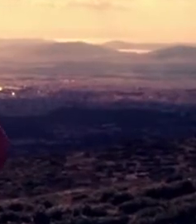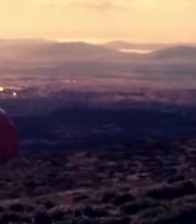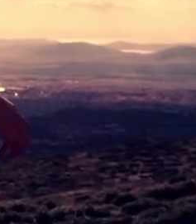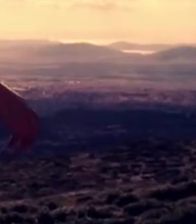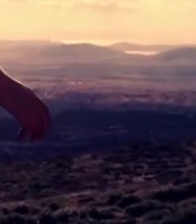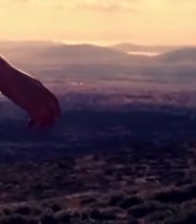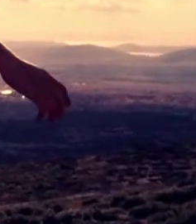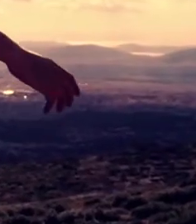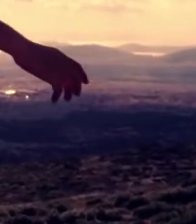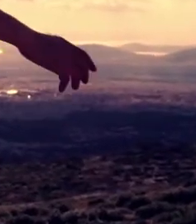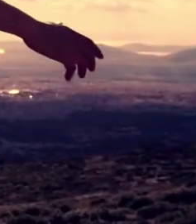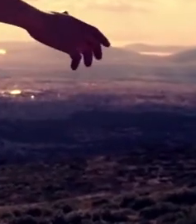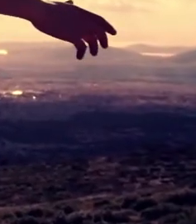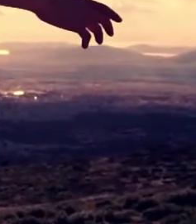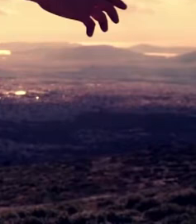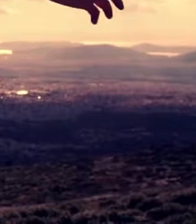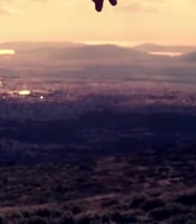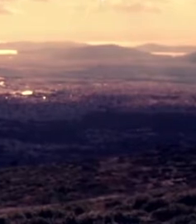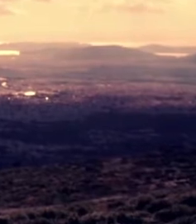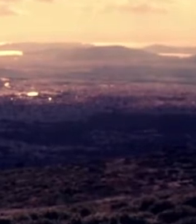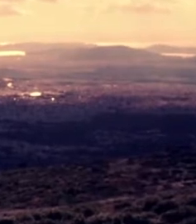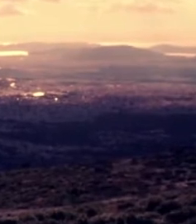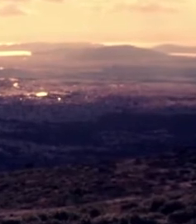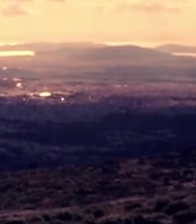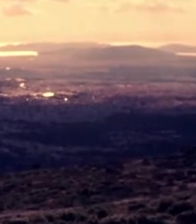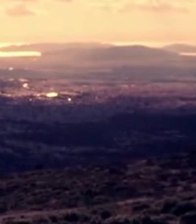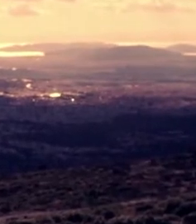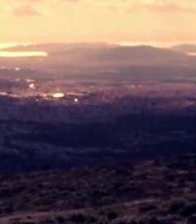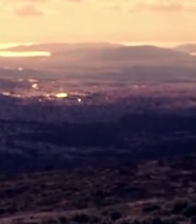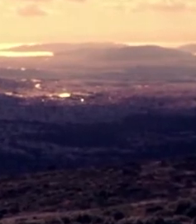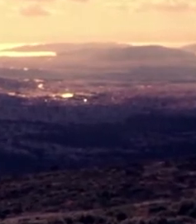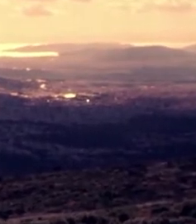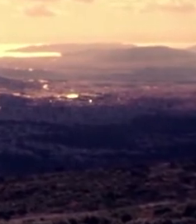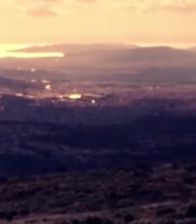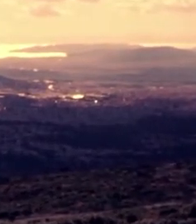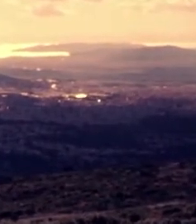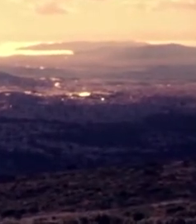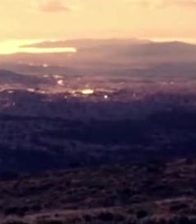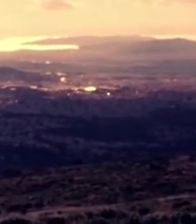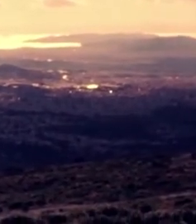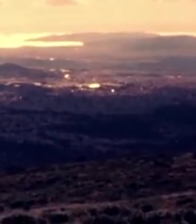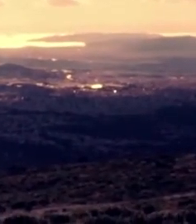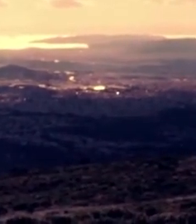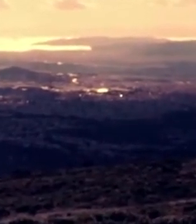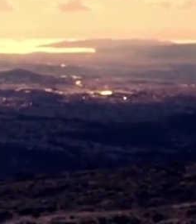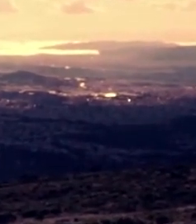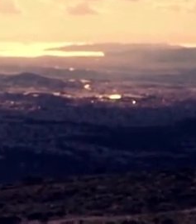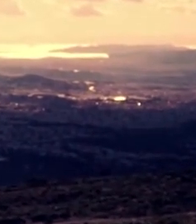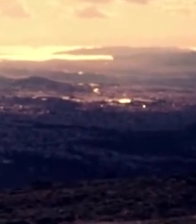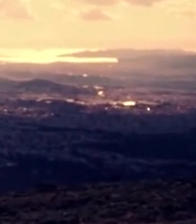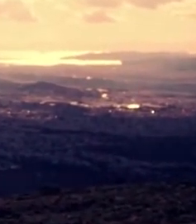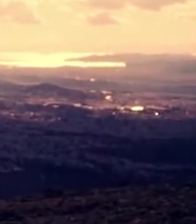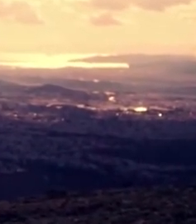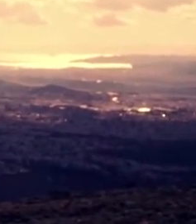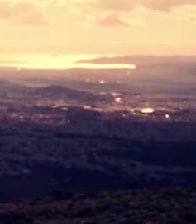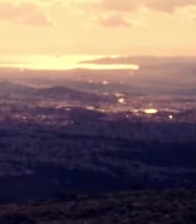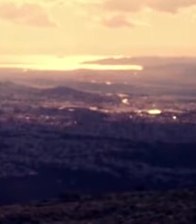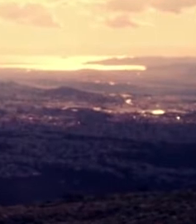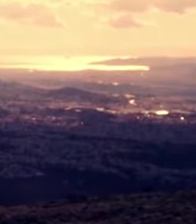povo herói com brado retumbante. Do sol da liberdade, raios